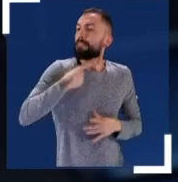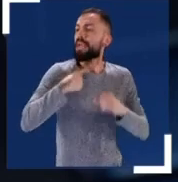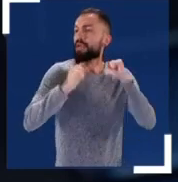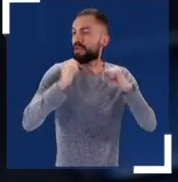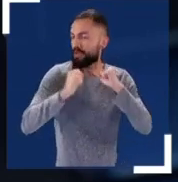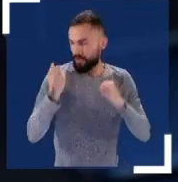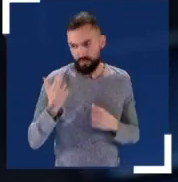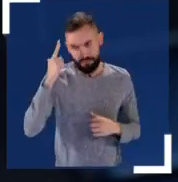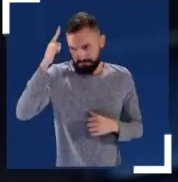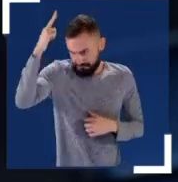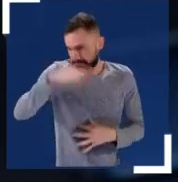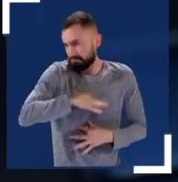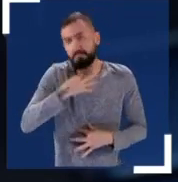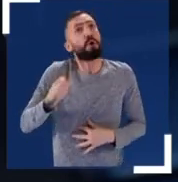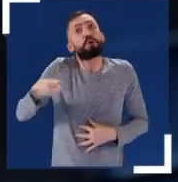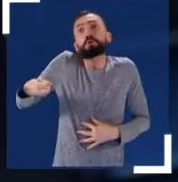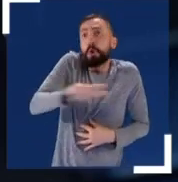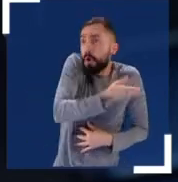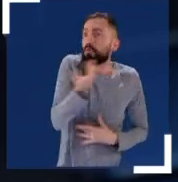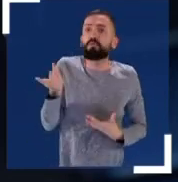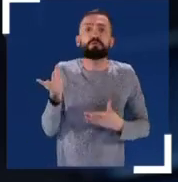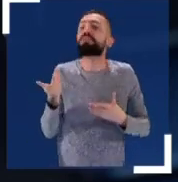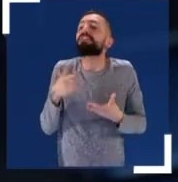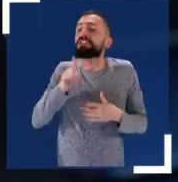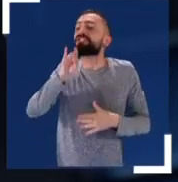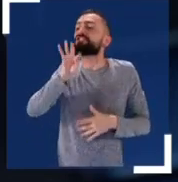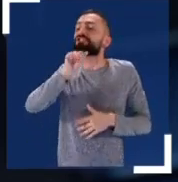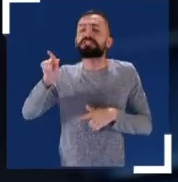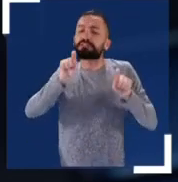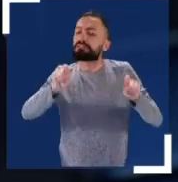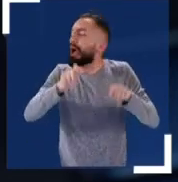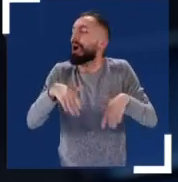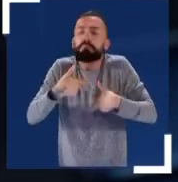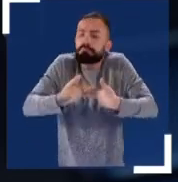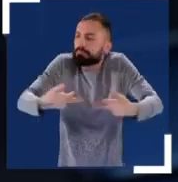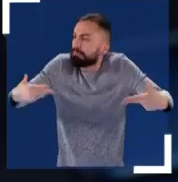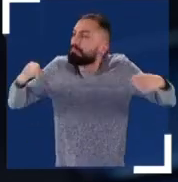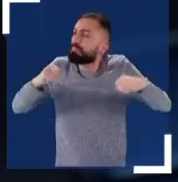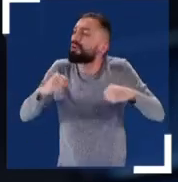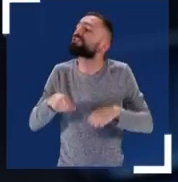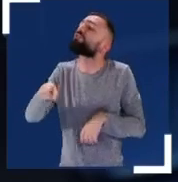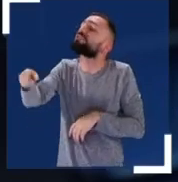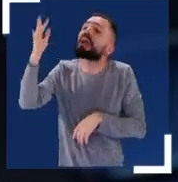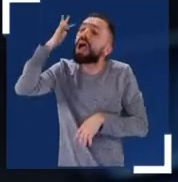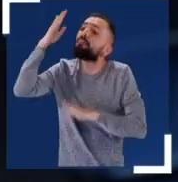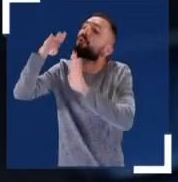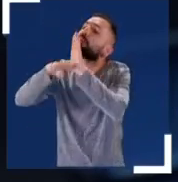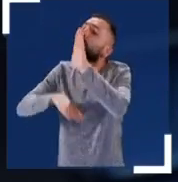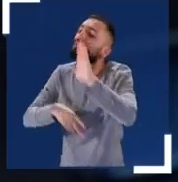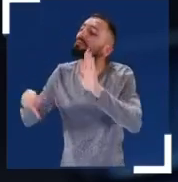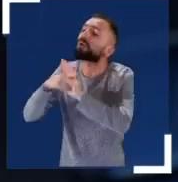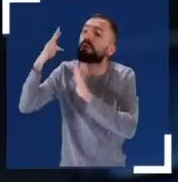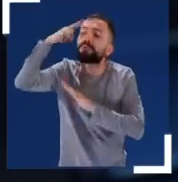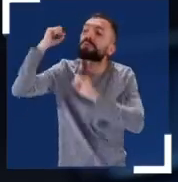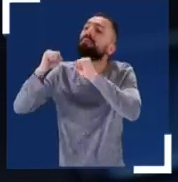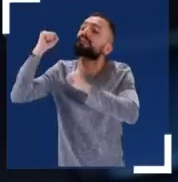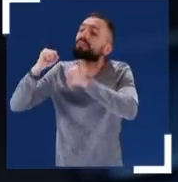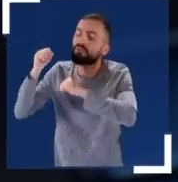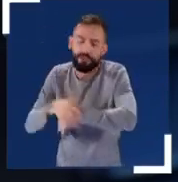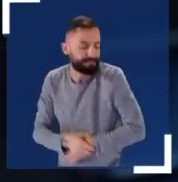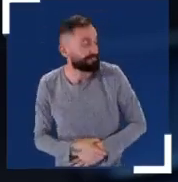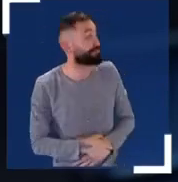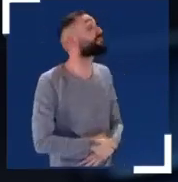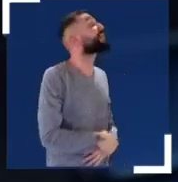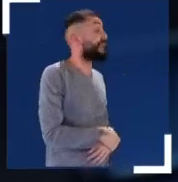seja um negócio novo que ele tenha a convicção de que pode dar certo. Qual é a sua proposta para o empreendedorismo em São Paulo? Treinar as